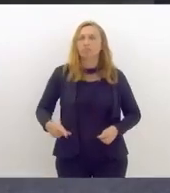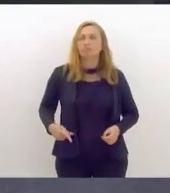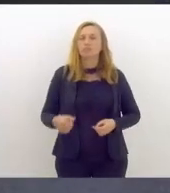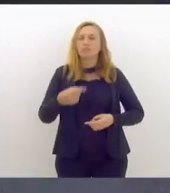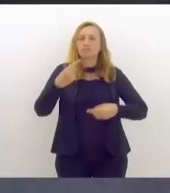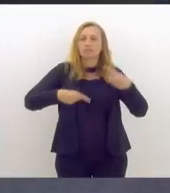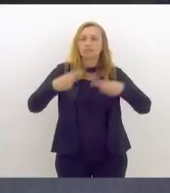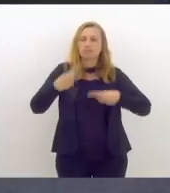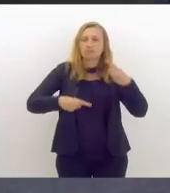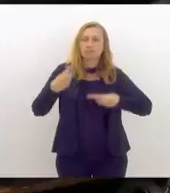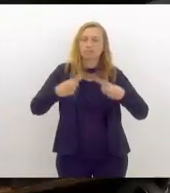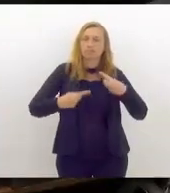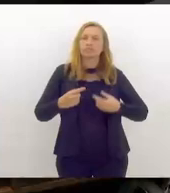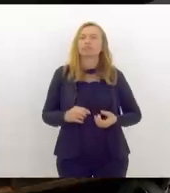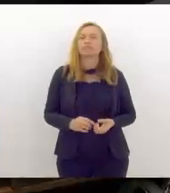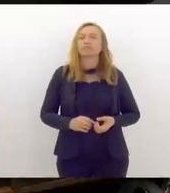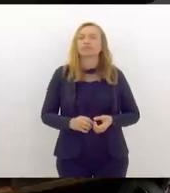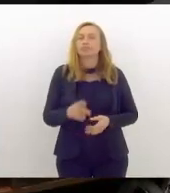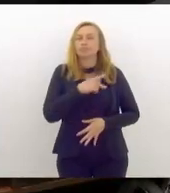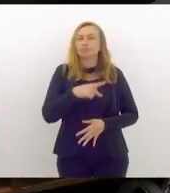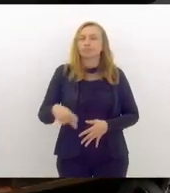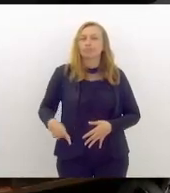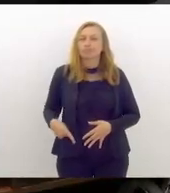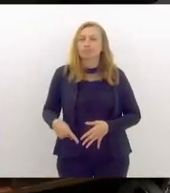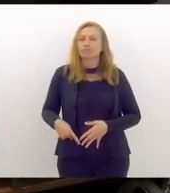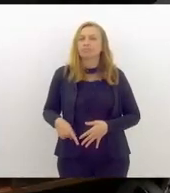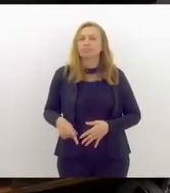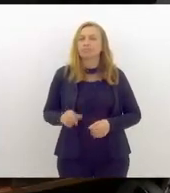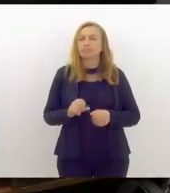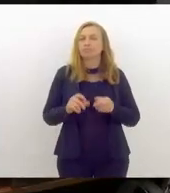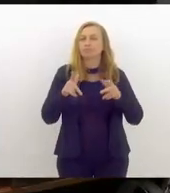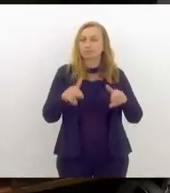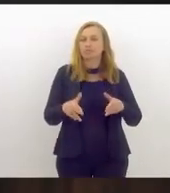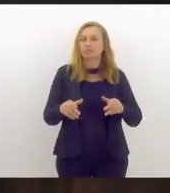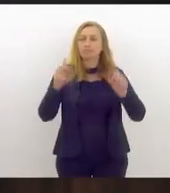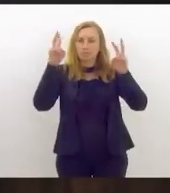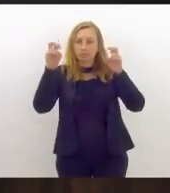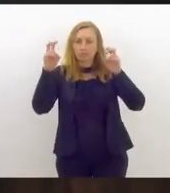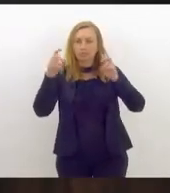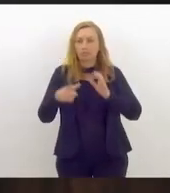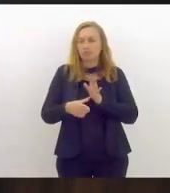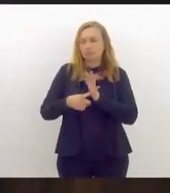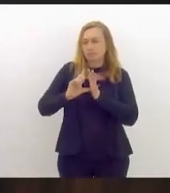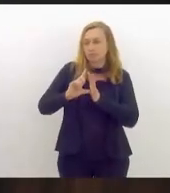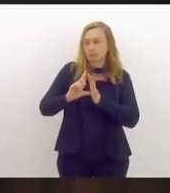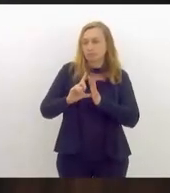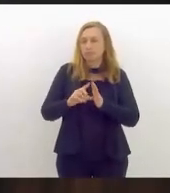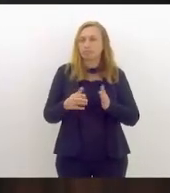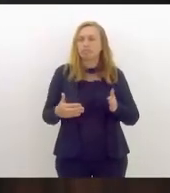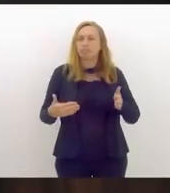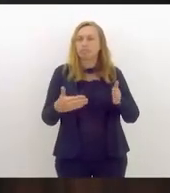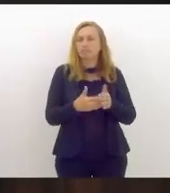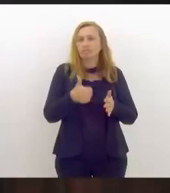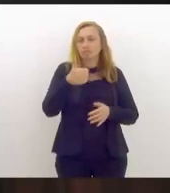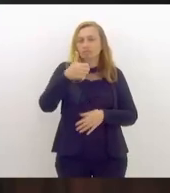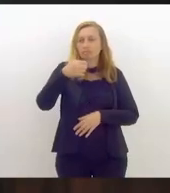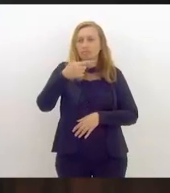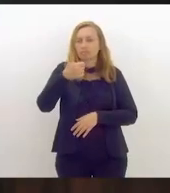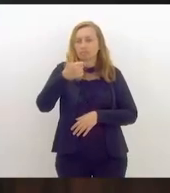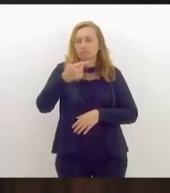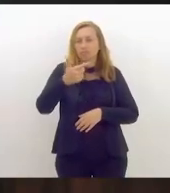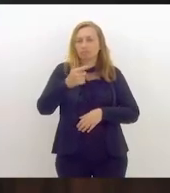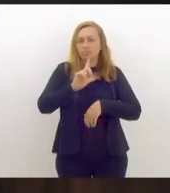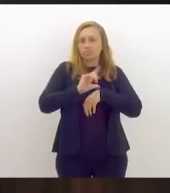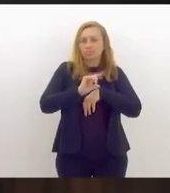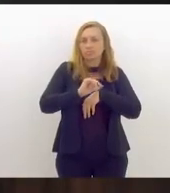discussão. A presidência vai fazer como fez com a matéria anterior, Vamos deixar até às 12 horas de quinta-feira